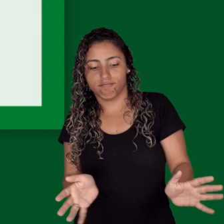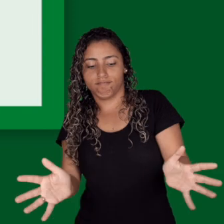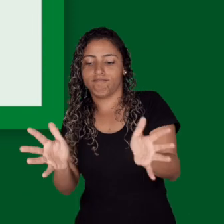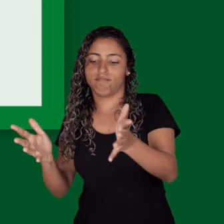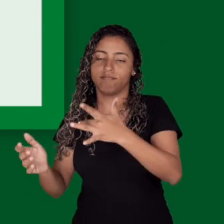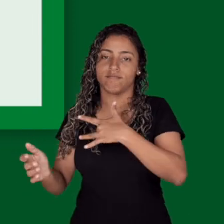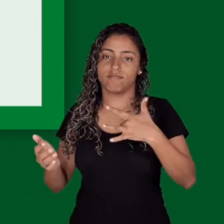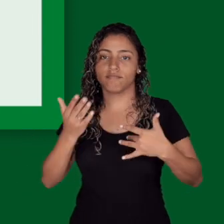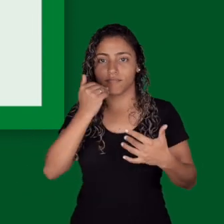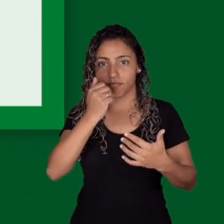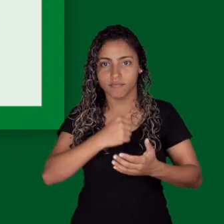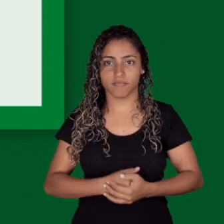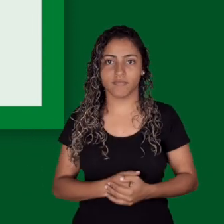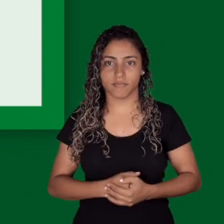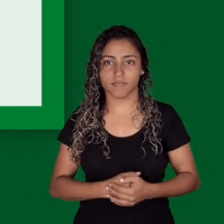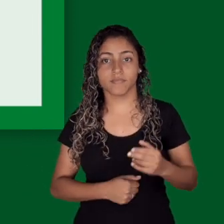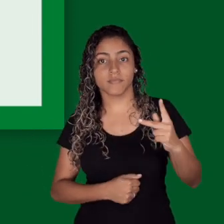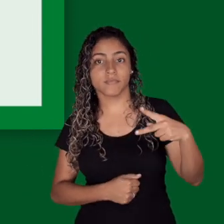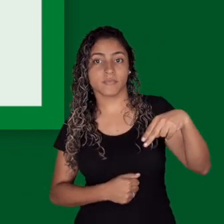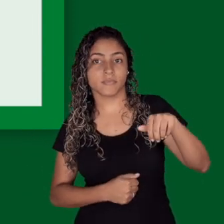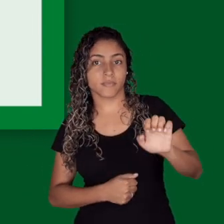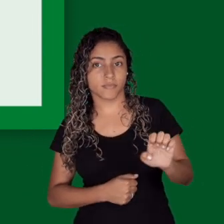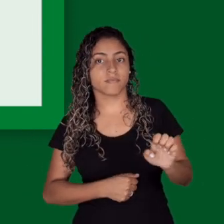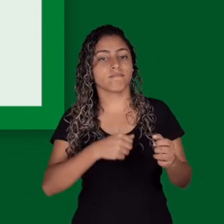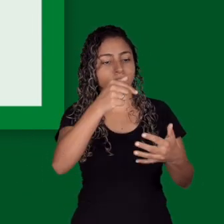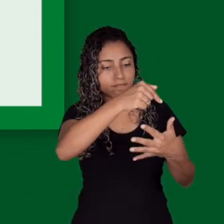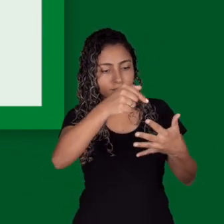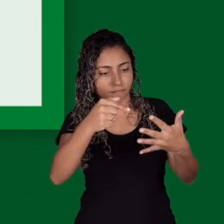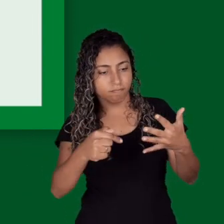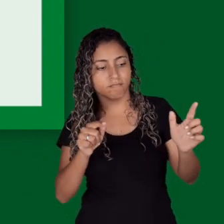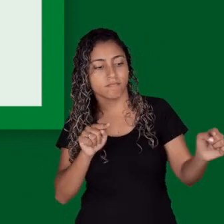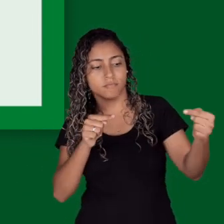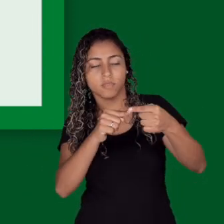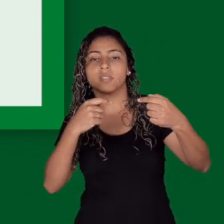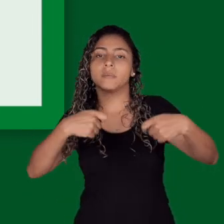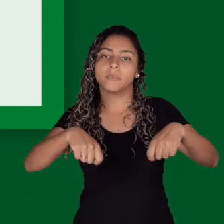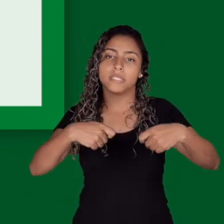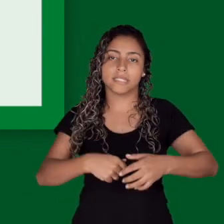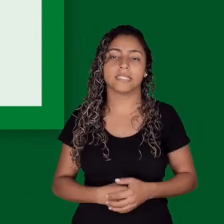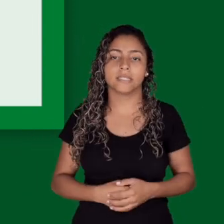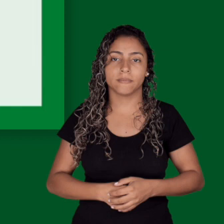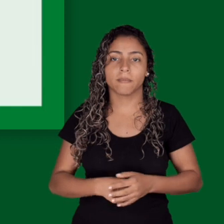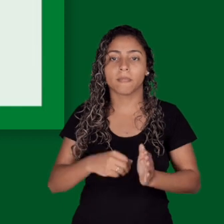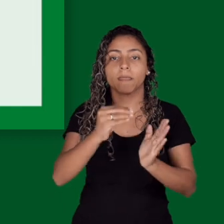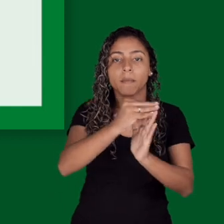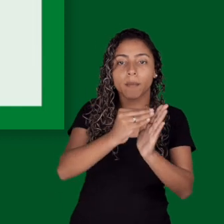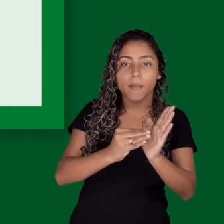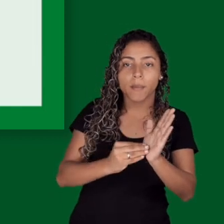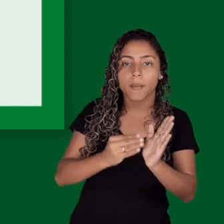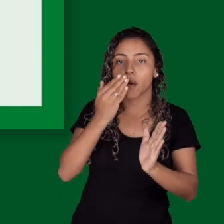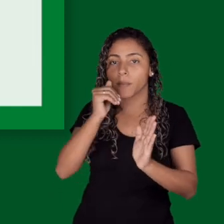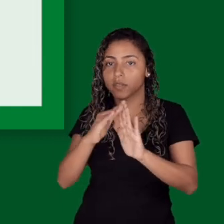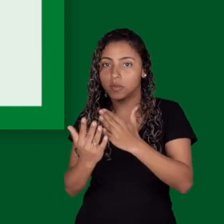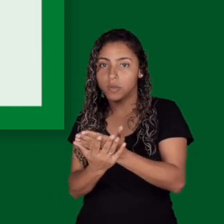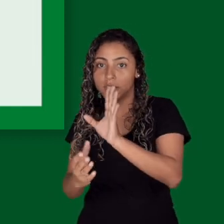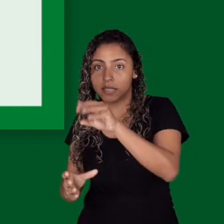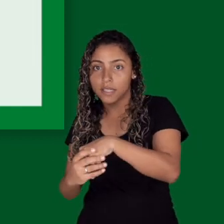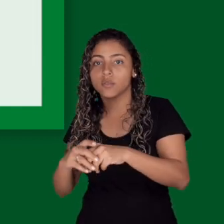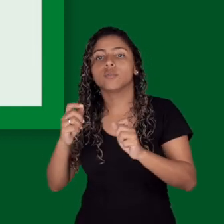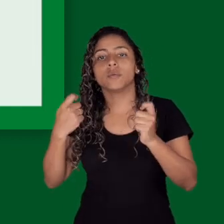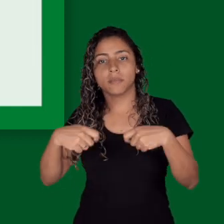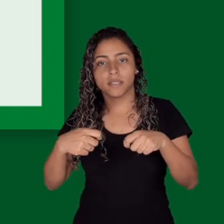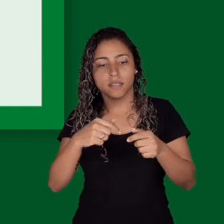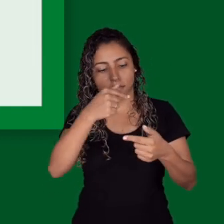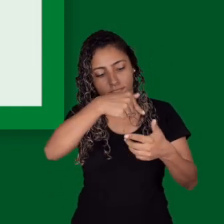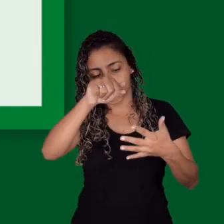alimentares saudáveis. Então, o PNAE ele tem que trabalhar com todos esses eixos. O cardápio da alimentação escolar ele tem que